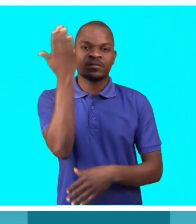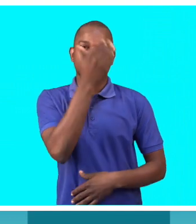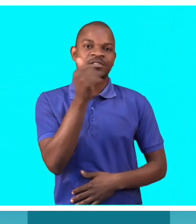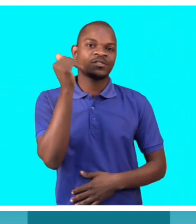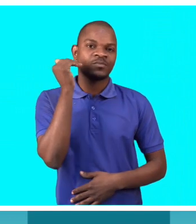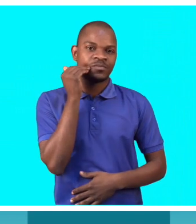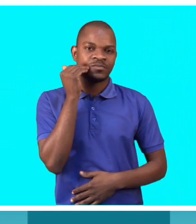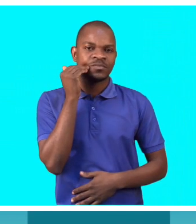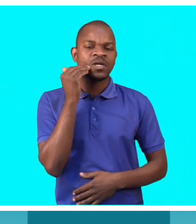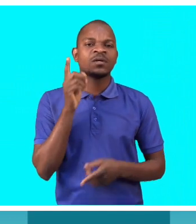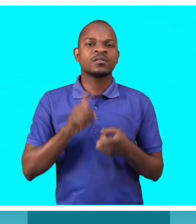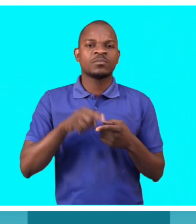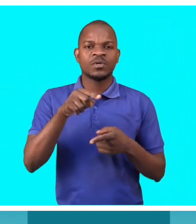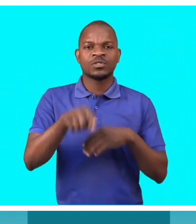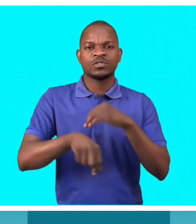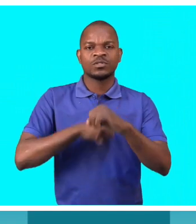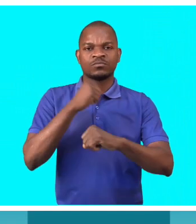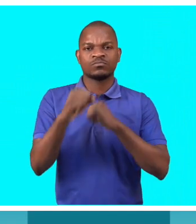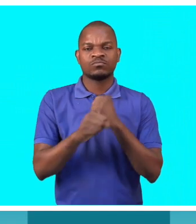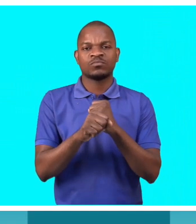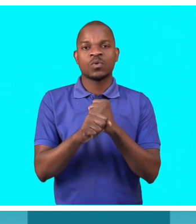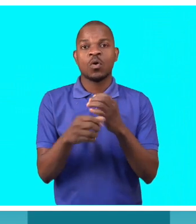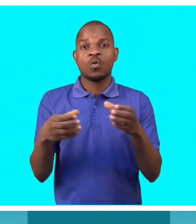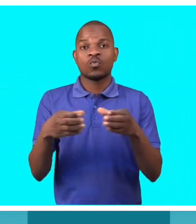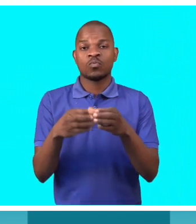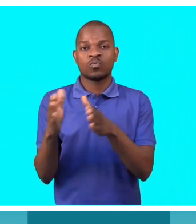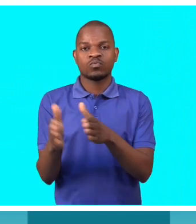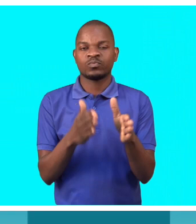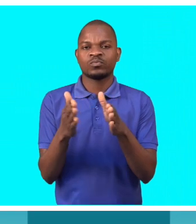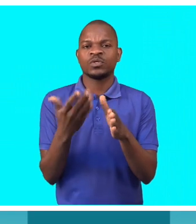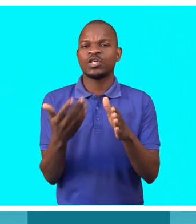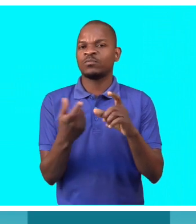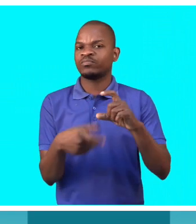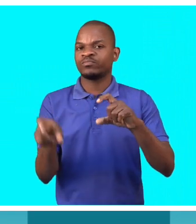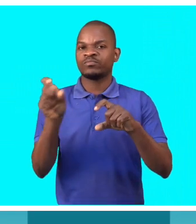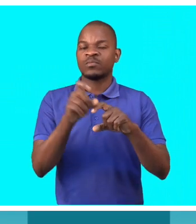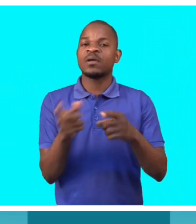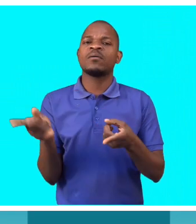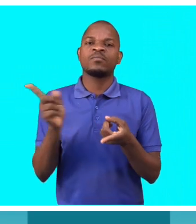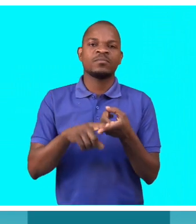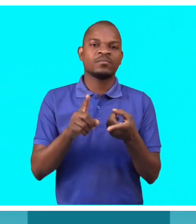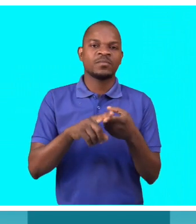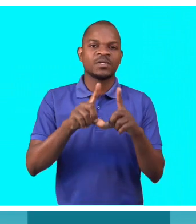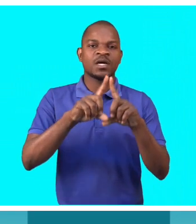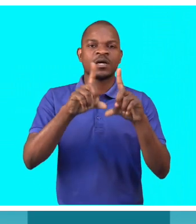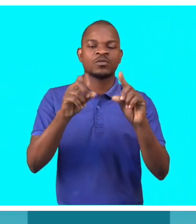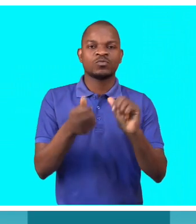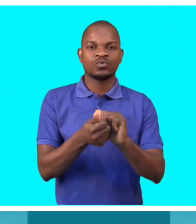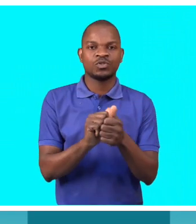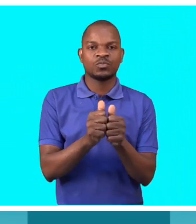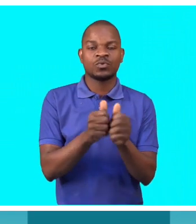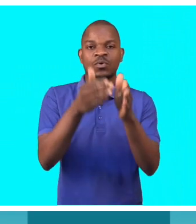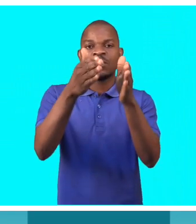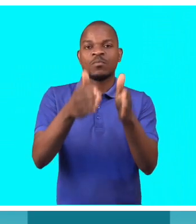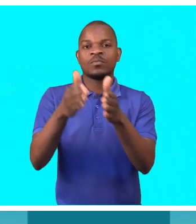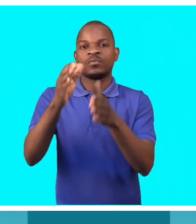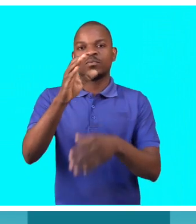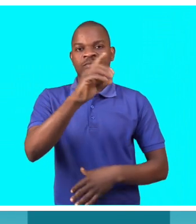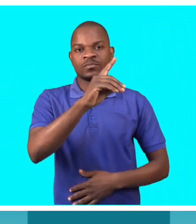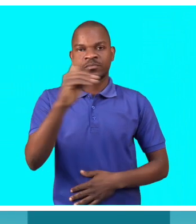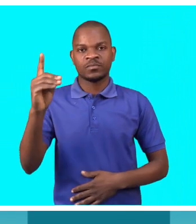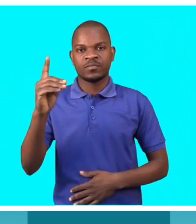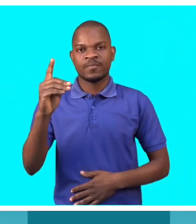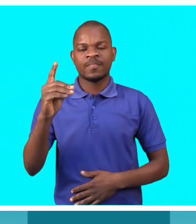em masculino no campo do Soalpo, em Chimoio. Para este ano, os organizadores acrescentaram mais